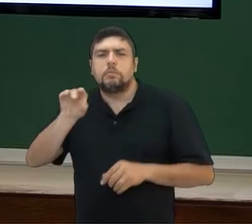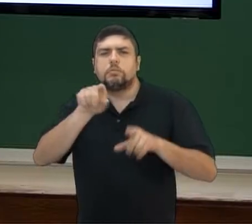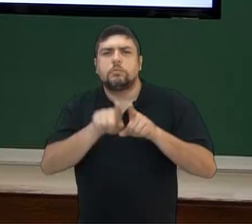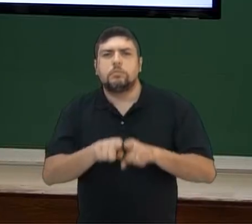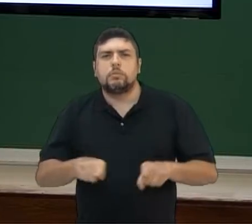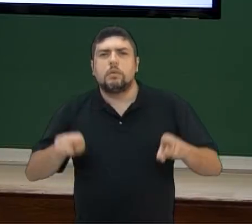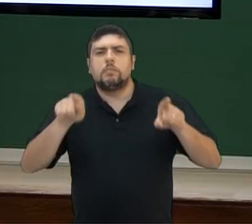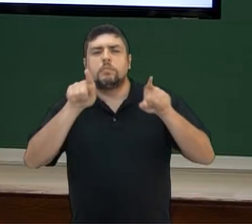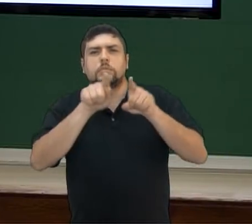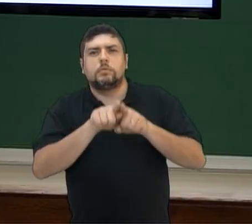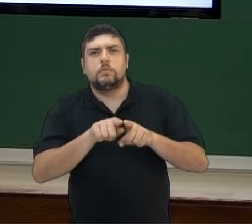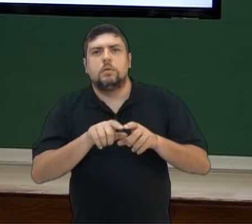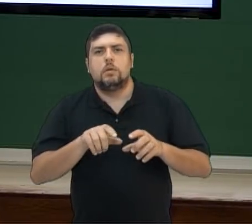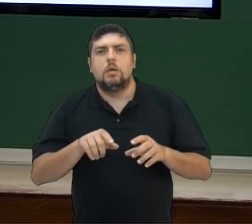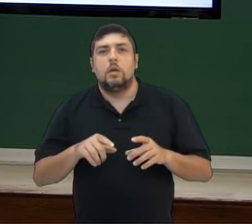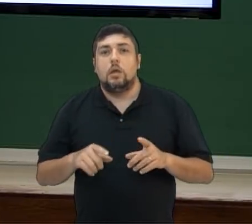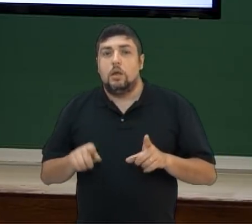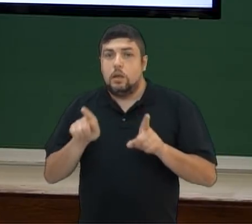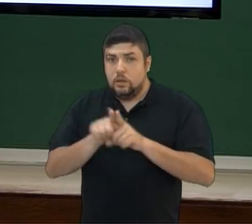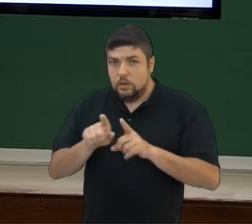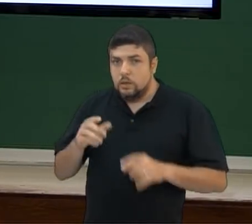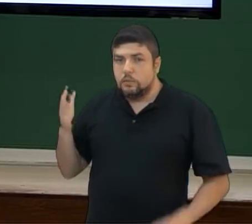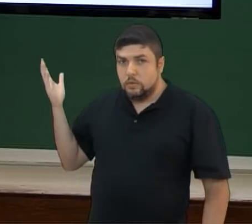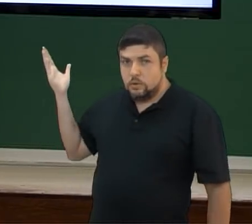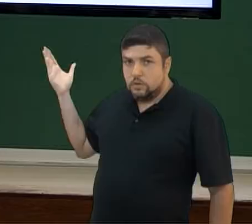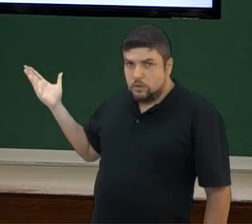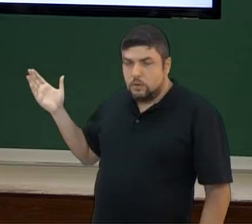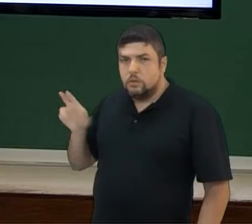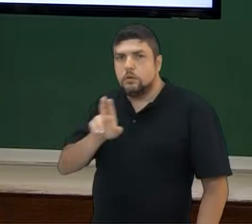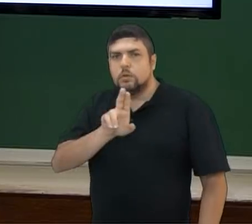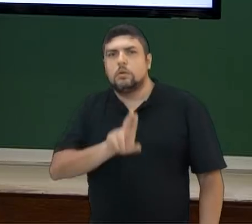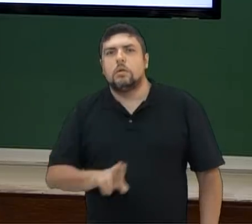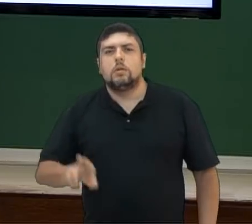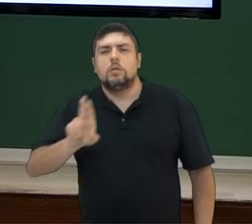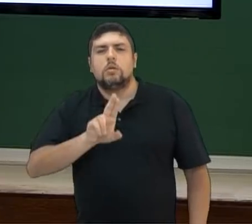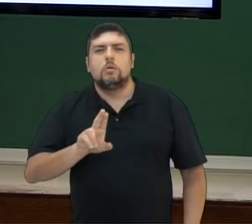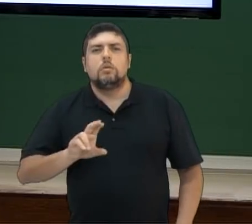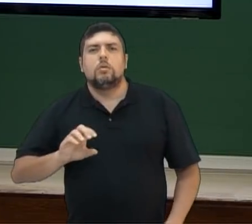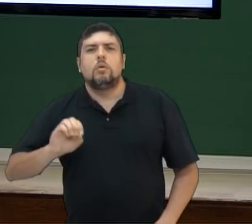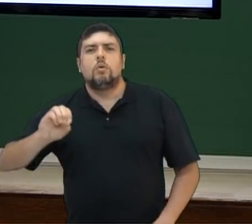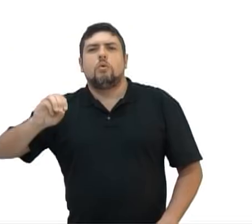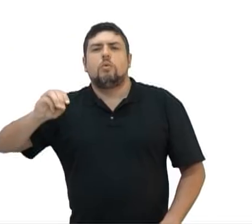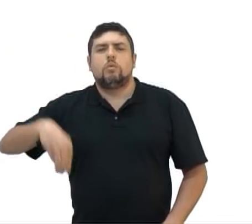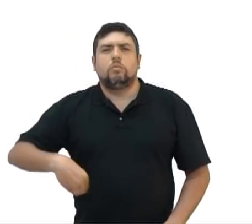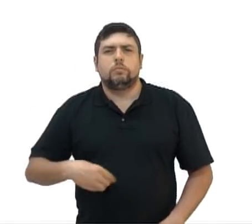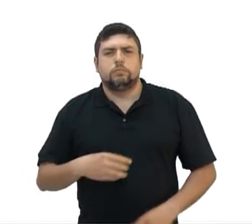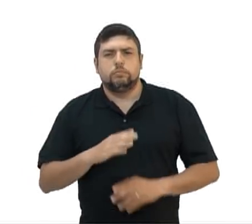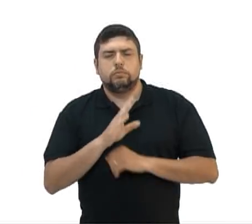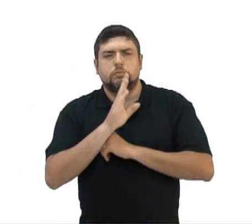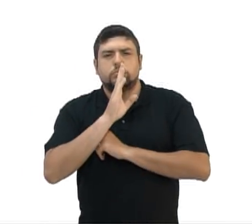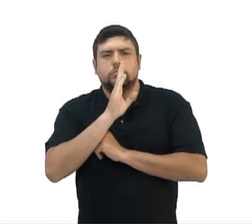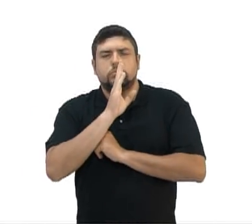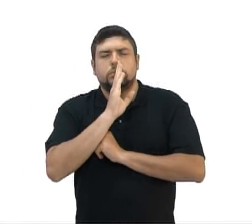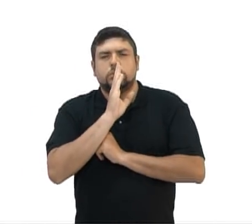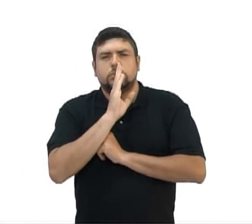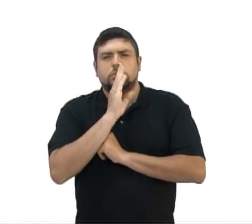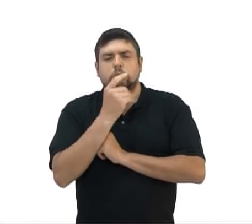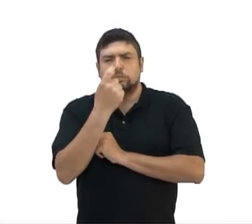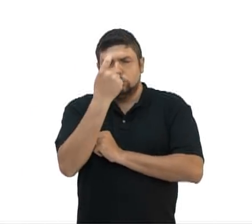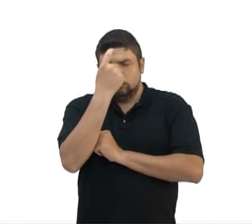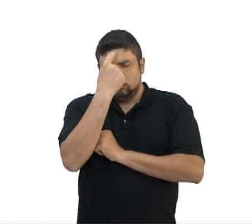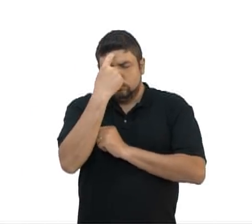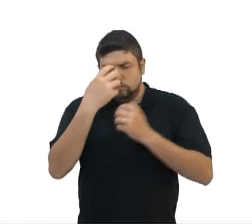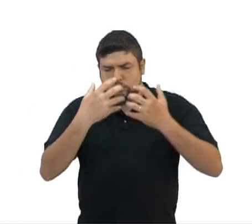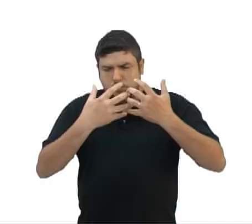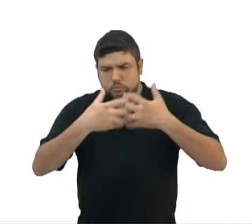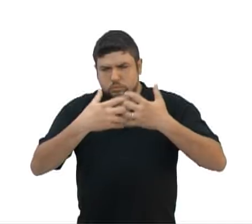transcendente. Ele é utilizado, essa vocalização, essa frequência, para meditação. Ela é muito importante e ela é formada por